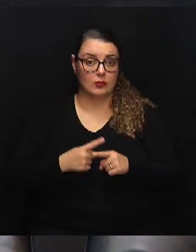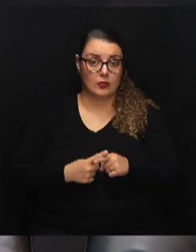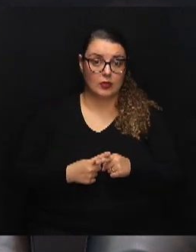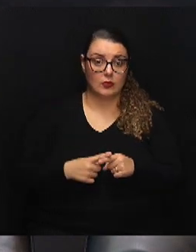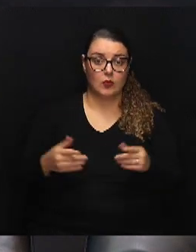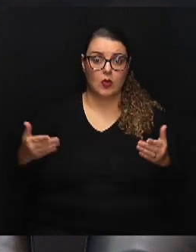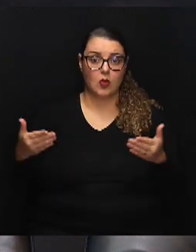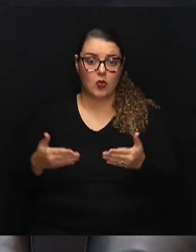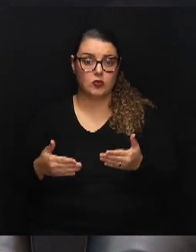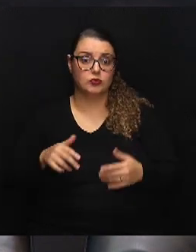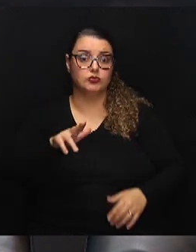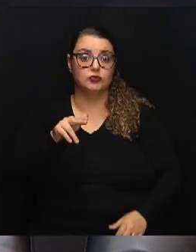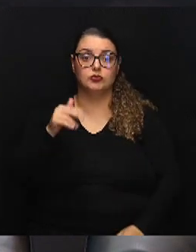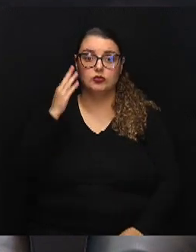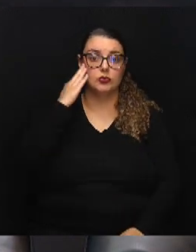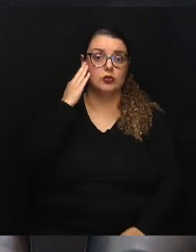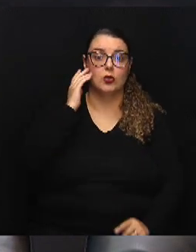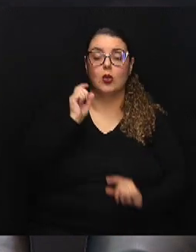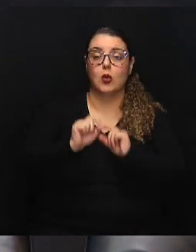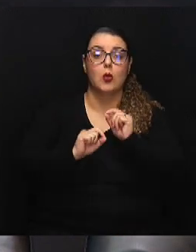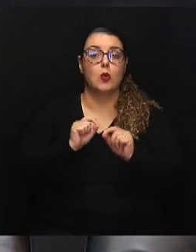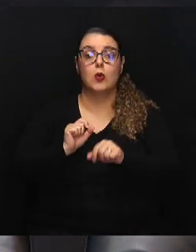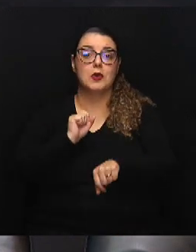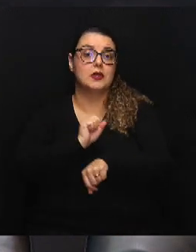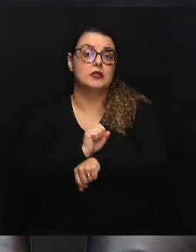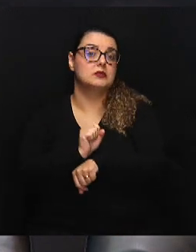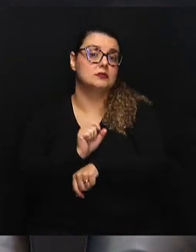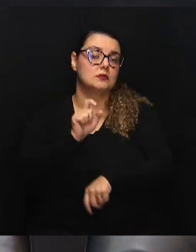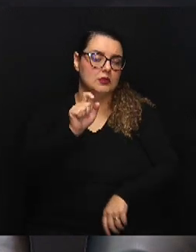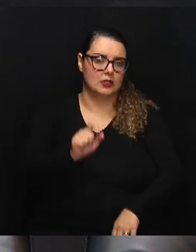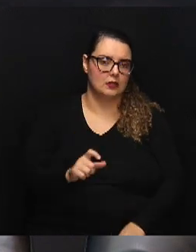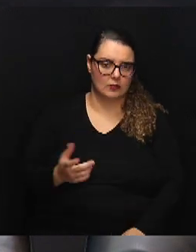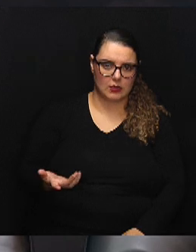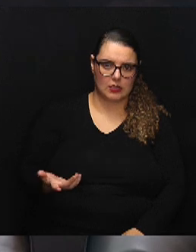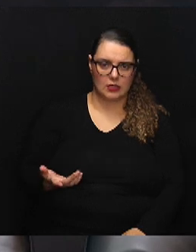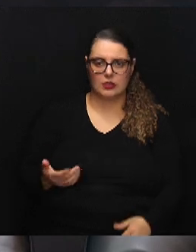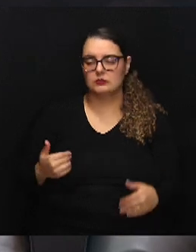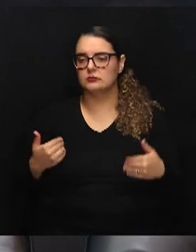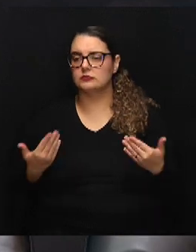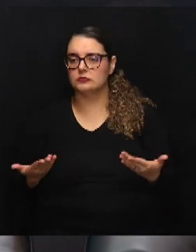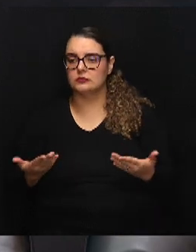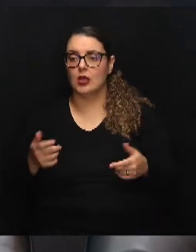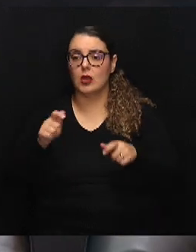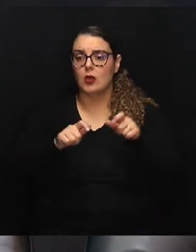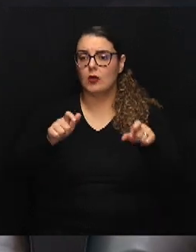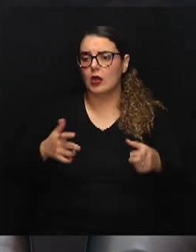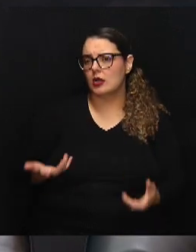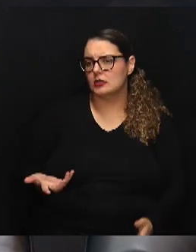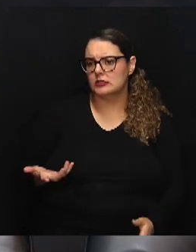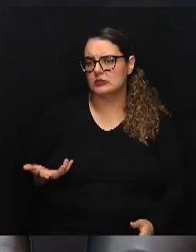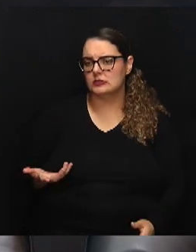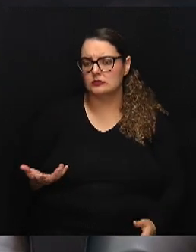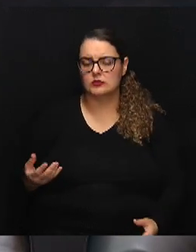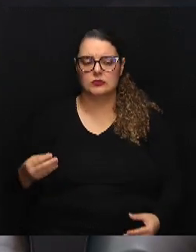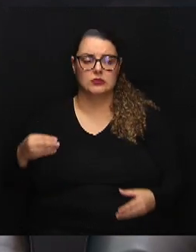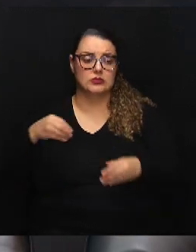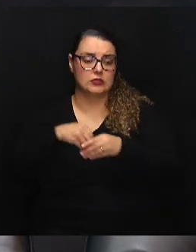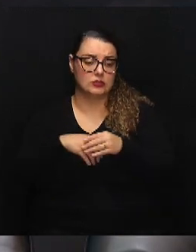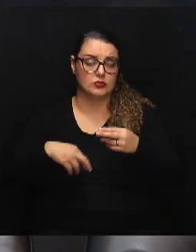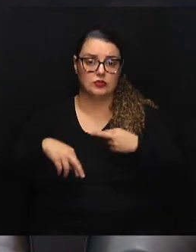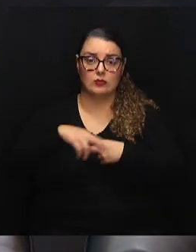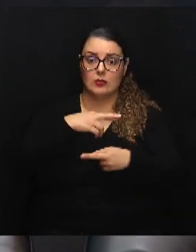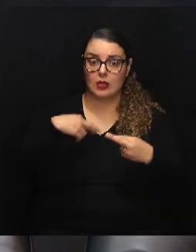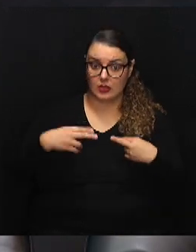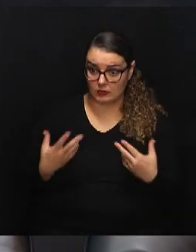em dia nunca se sabe o que se esperar do outro, né? Então tá ali, as pessoas estão dentro de uma relação ali